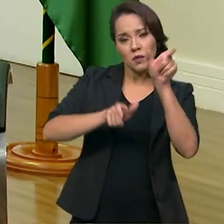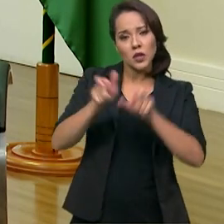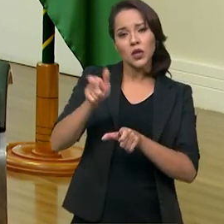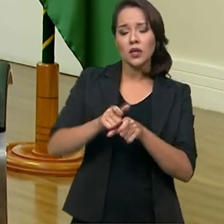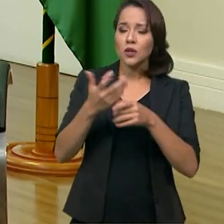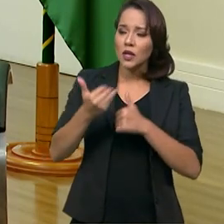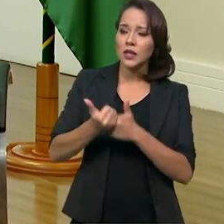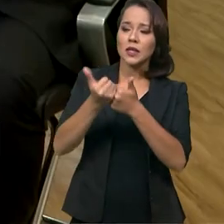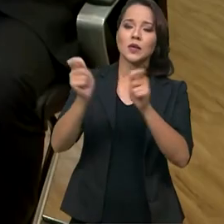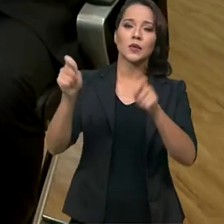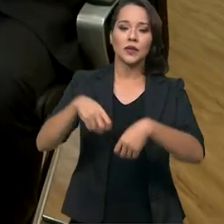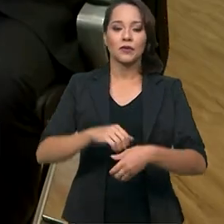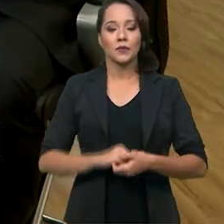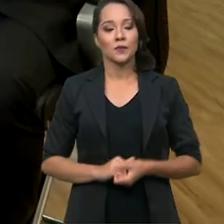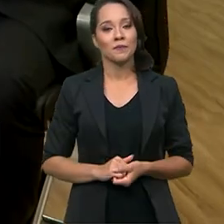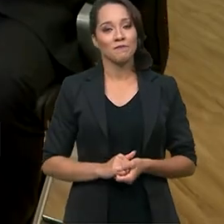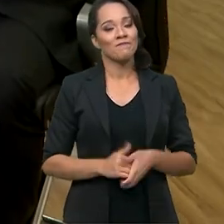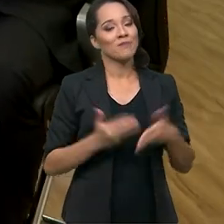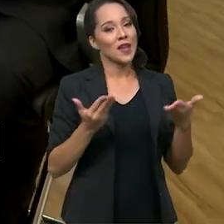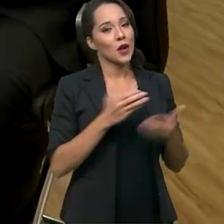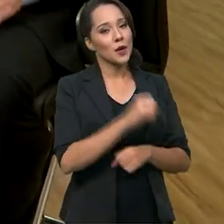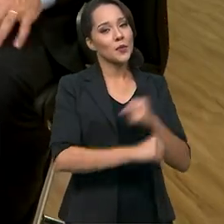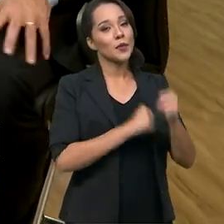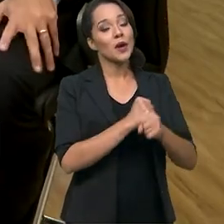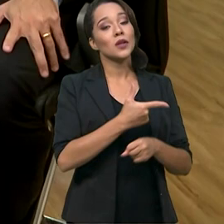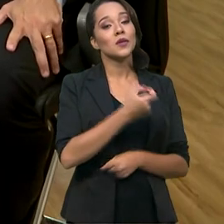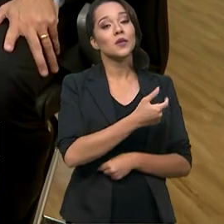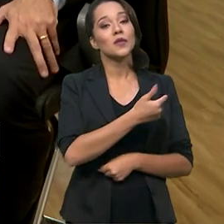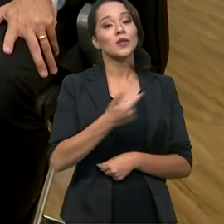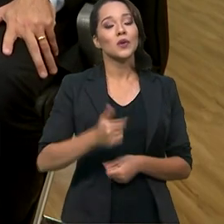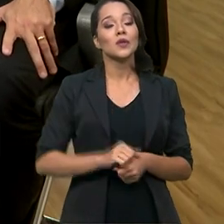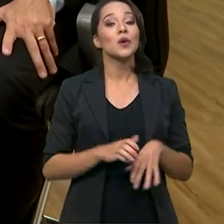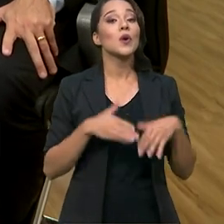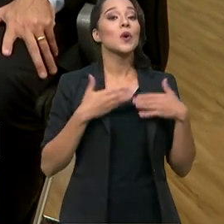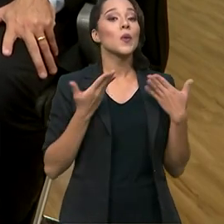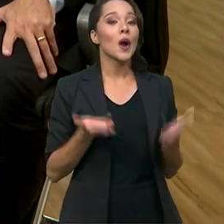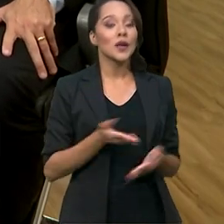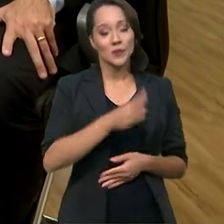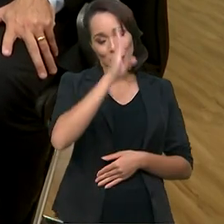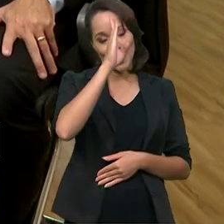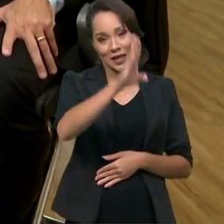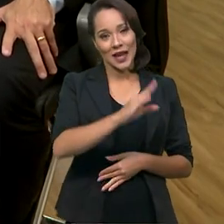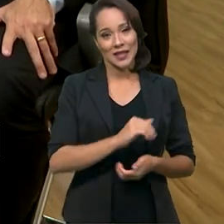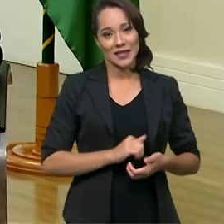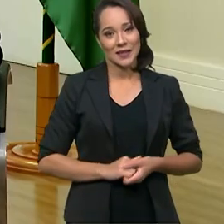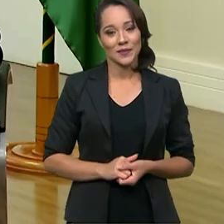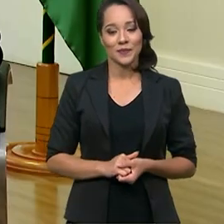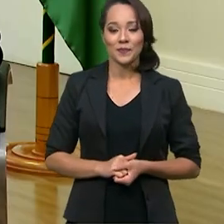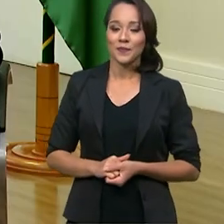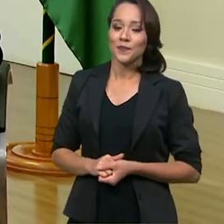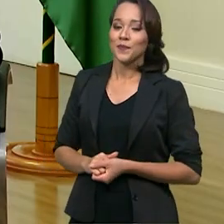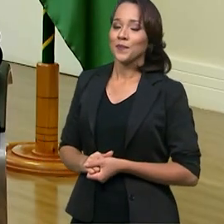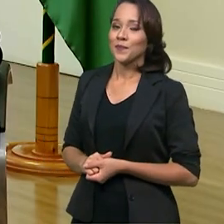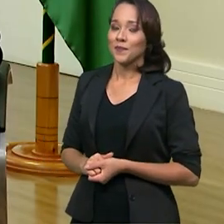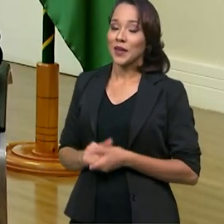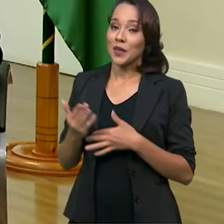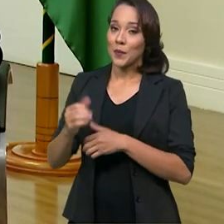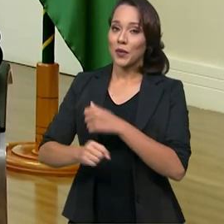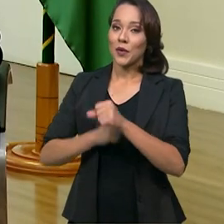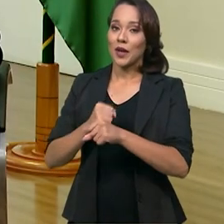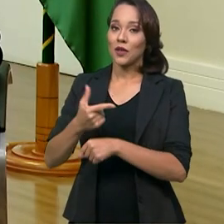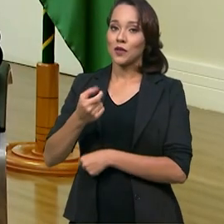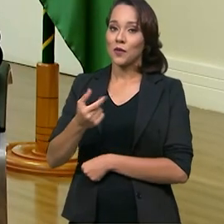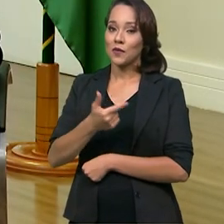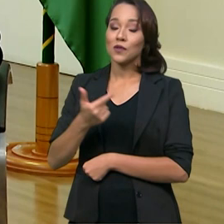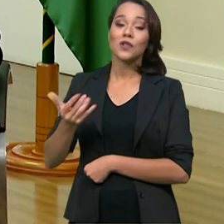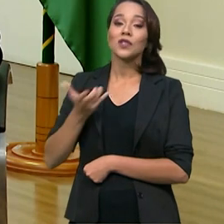toda a assistência possível. E agora para 2022, ministro, quais são as suas prioridades? Olha, em 2022 o que